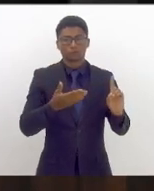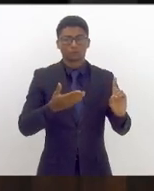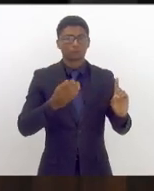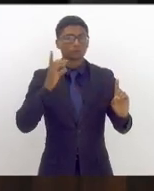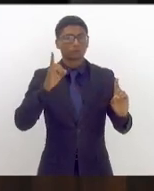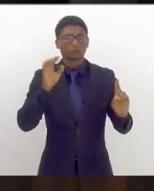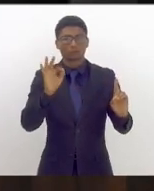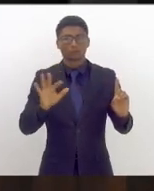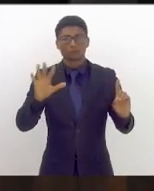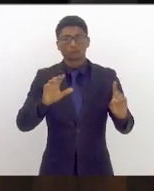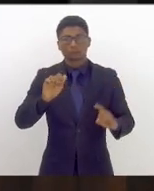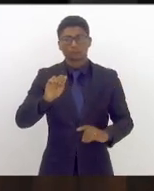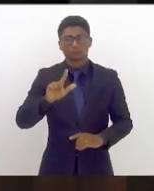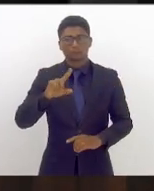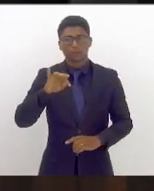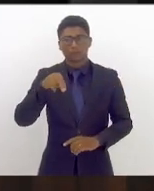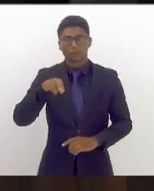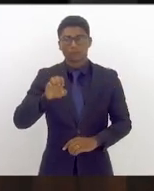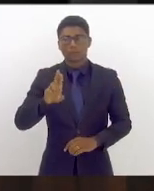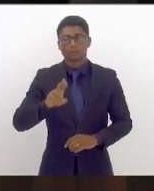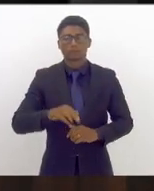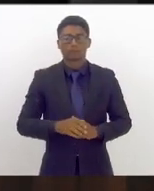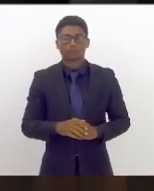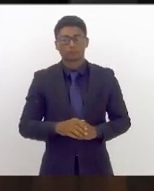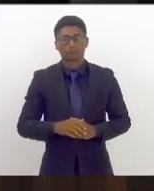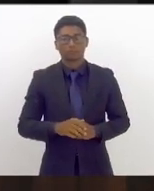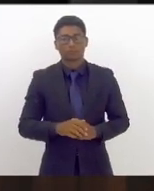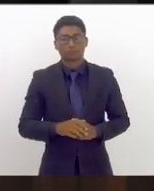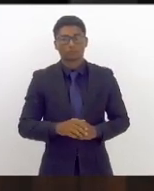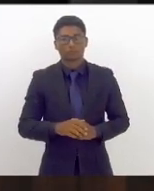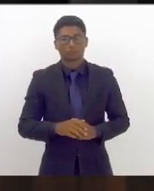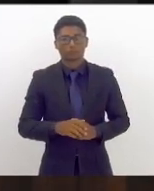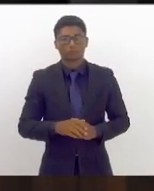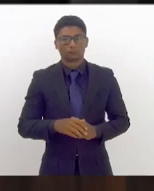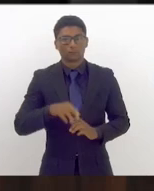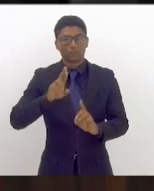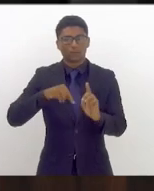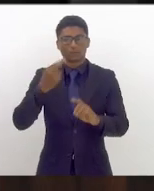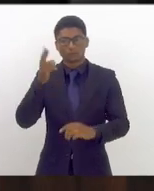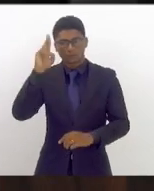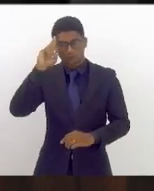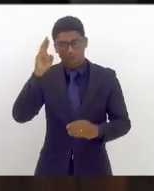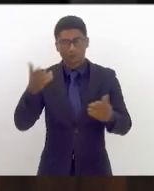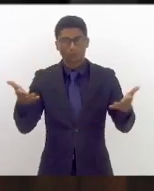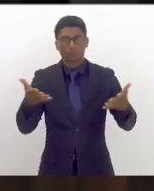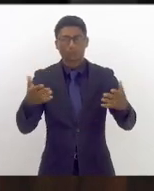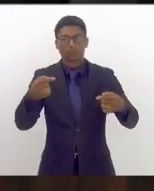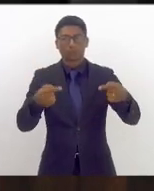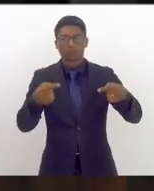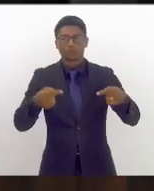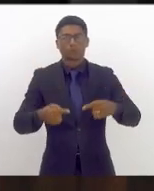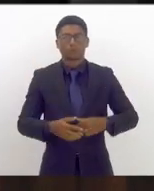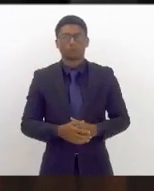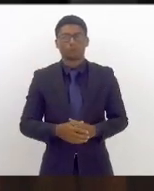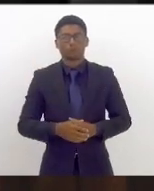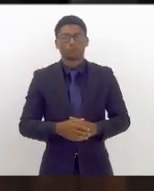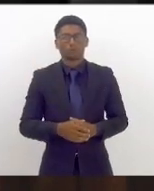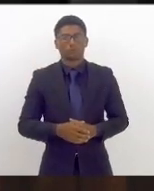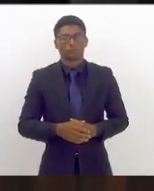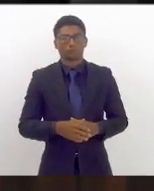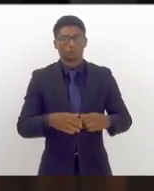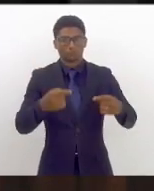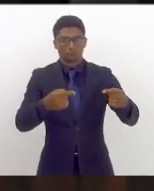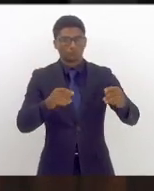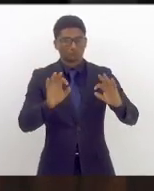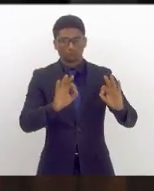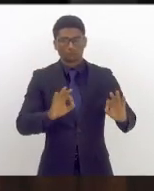deputado federal altineu Coach parece a comissão de novos internas favorável relatou Rosenberg em discussão tá vendo